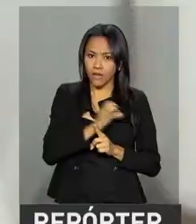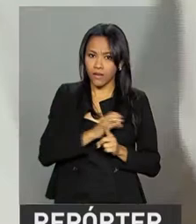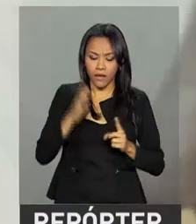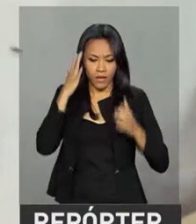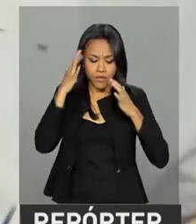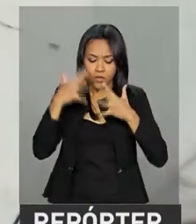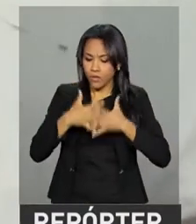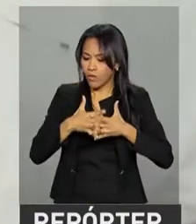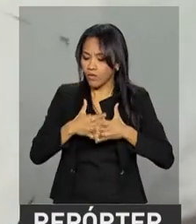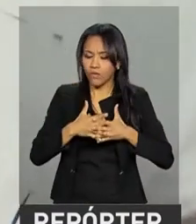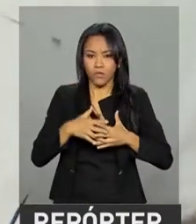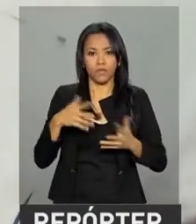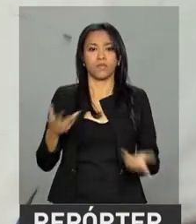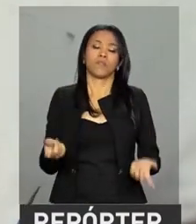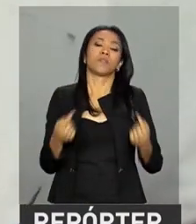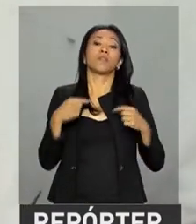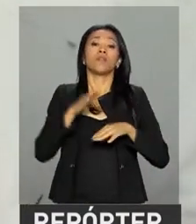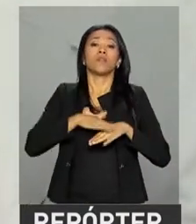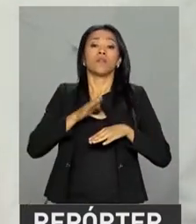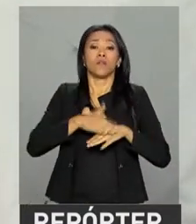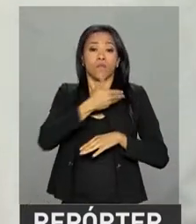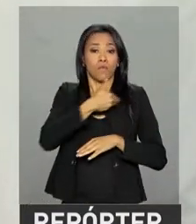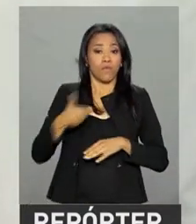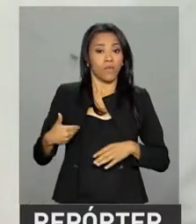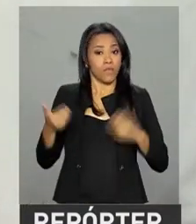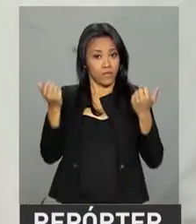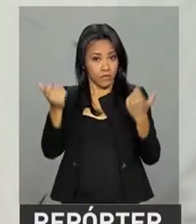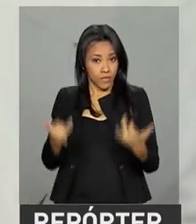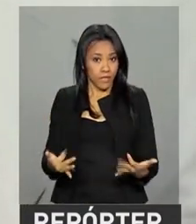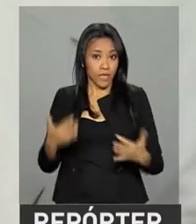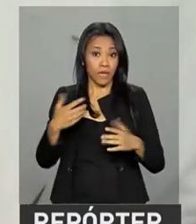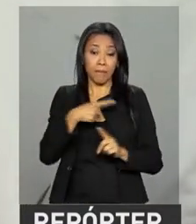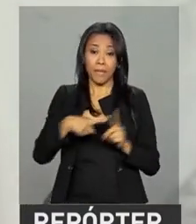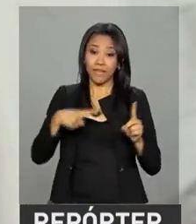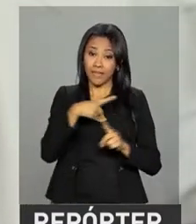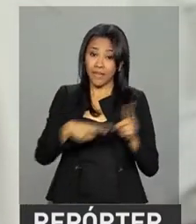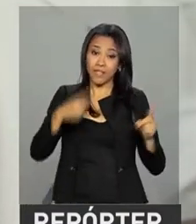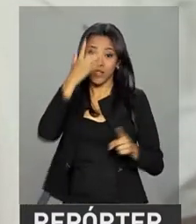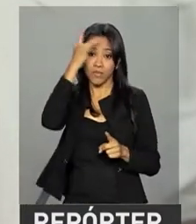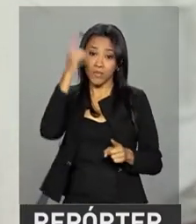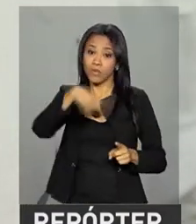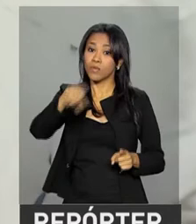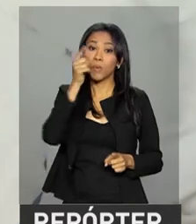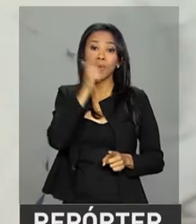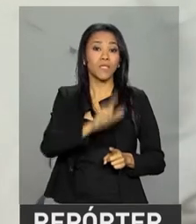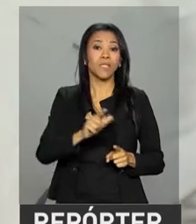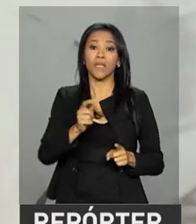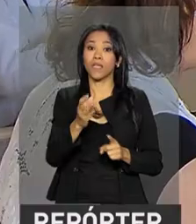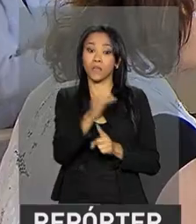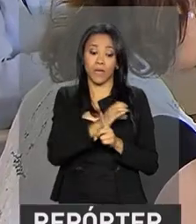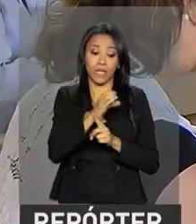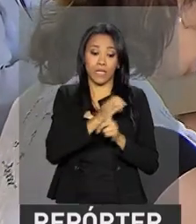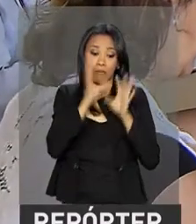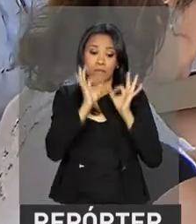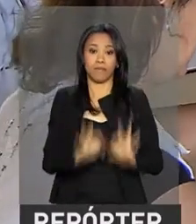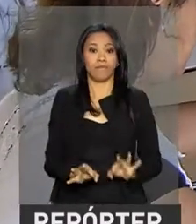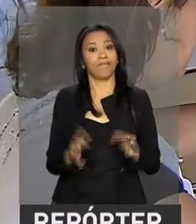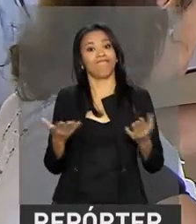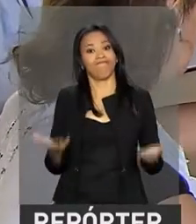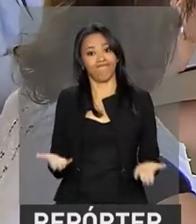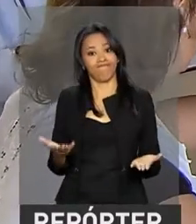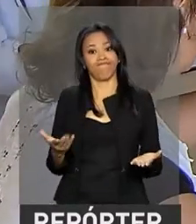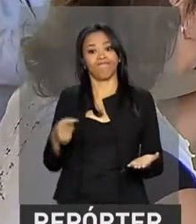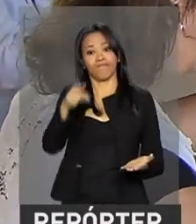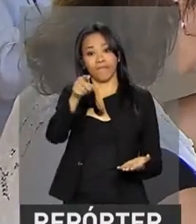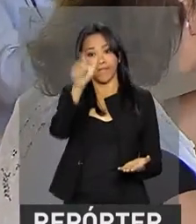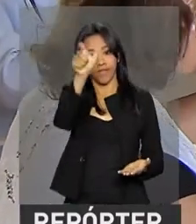perde segundo o governo mais da metade dos brasileiros não conseguem manter o calendário completo compromisso que o